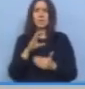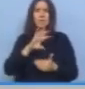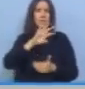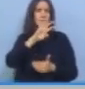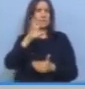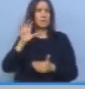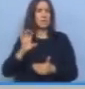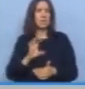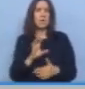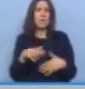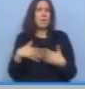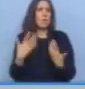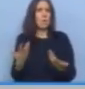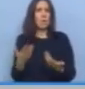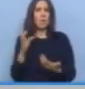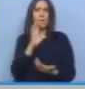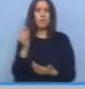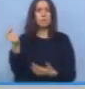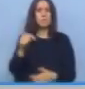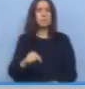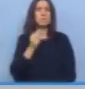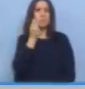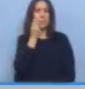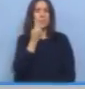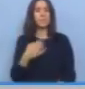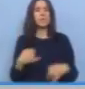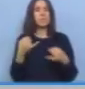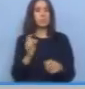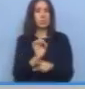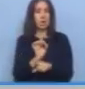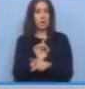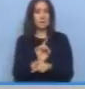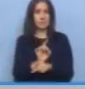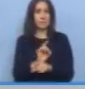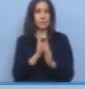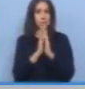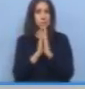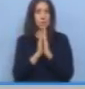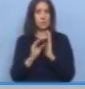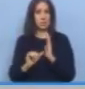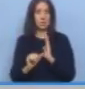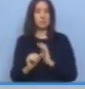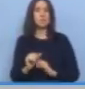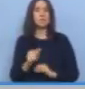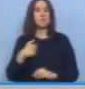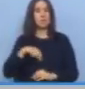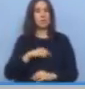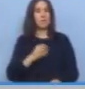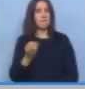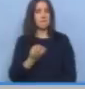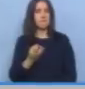ou da forma como cá chegamos. Depois, a nível das dioceses, estamos a ter um